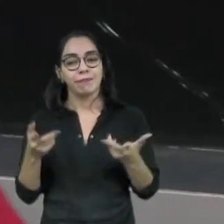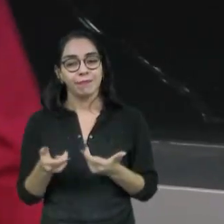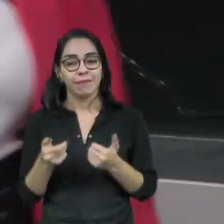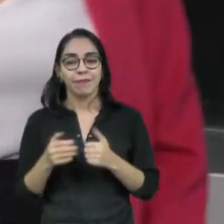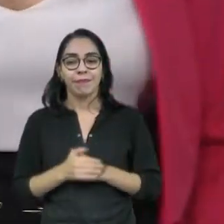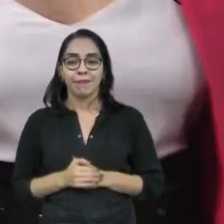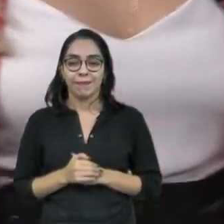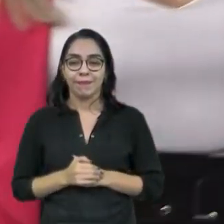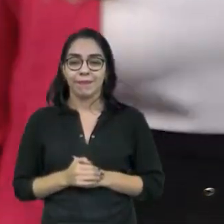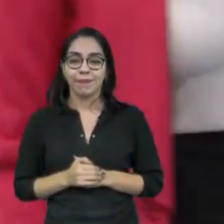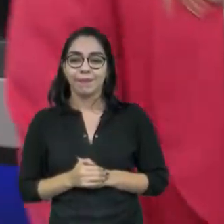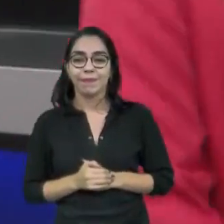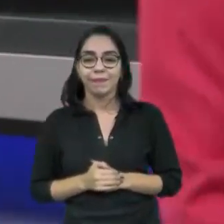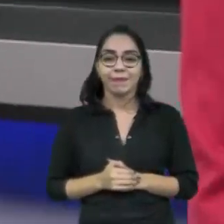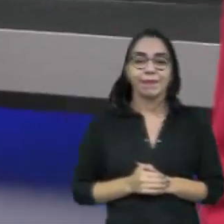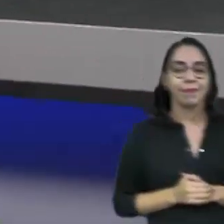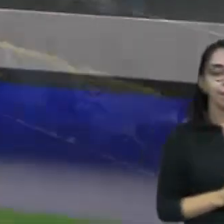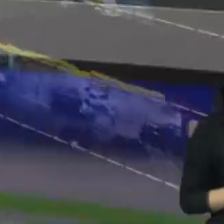bem